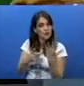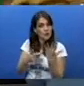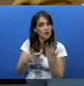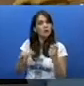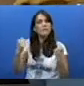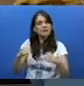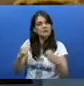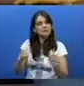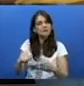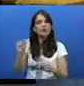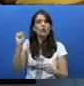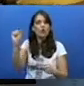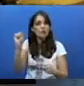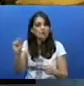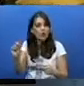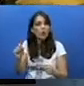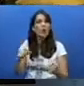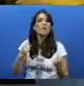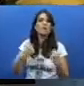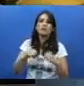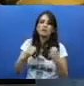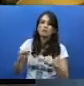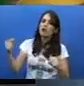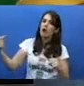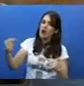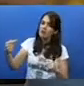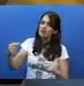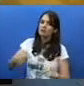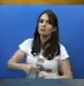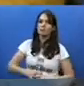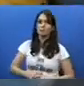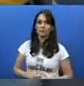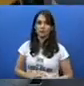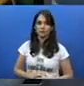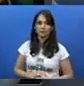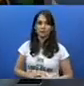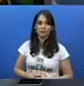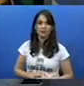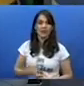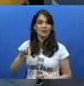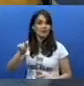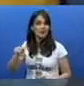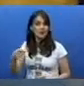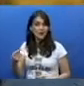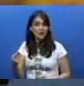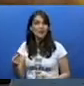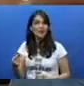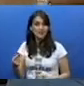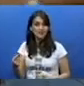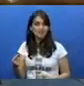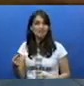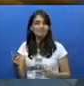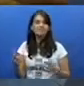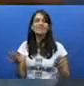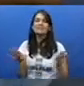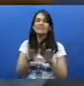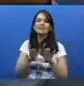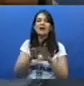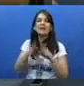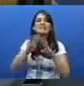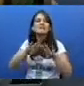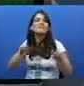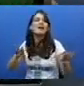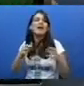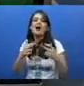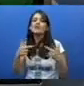colocar os 2 pontos, se for fala. Seguinte, tá? A vírgula, que é usada para separar